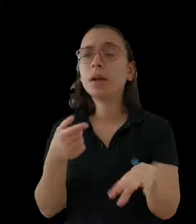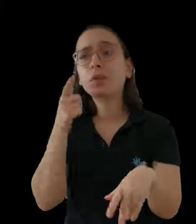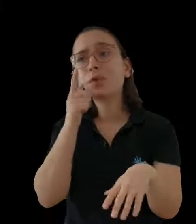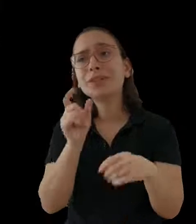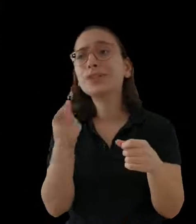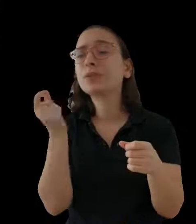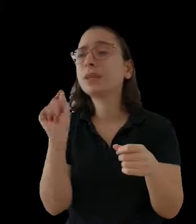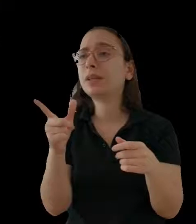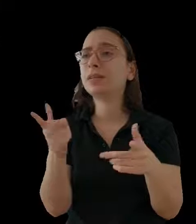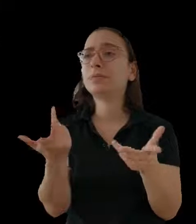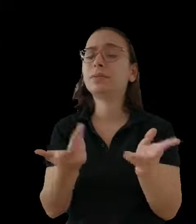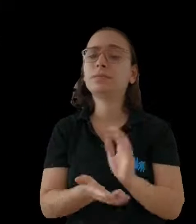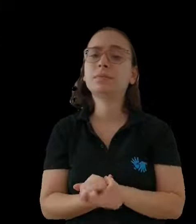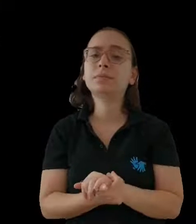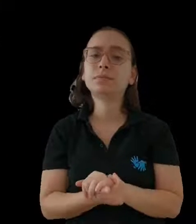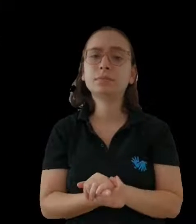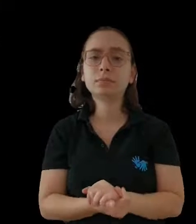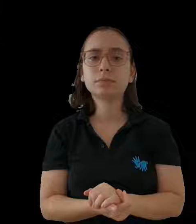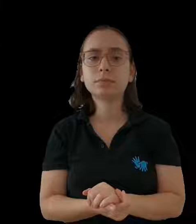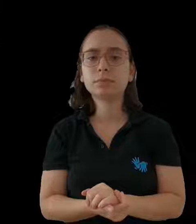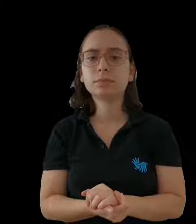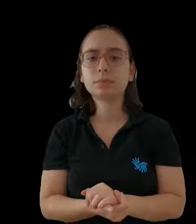então, o que acontece?